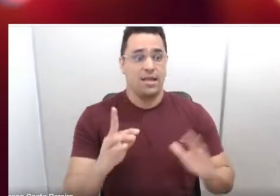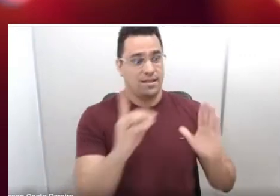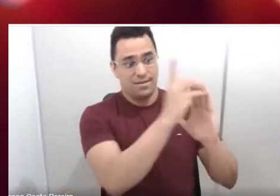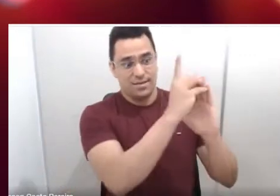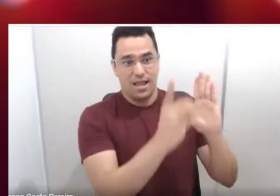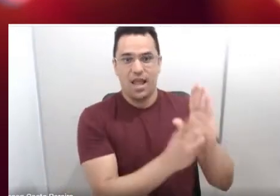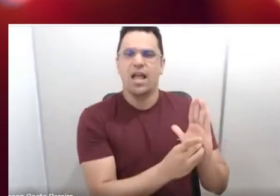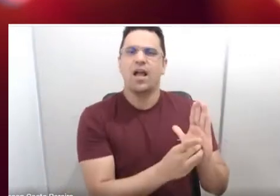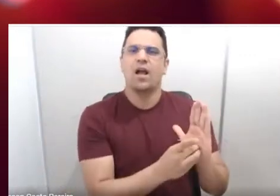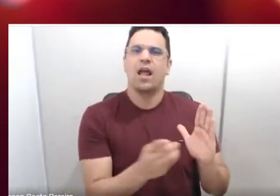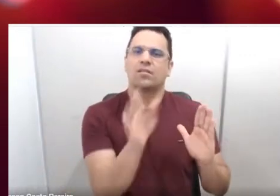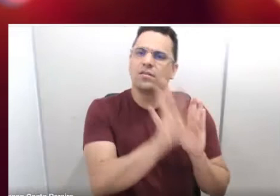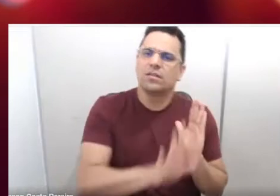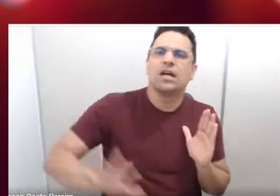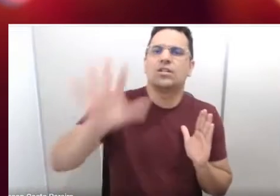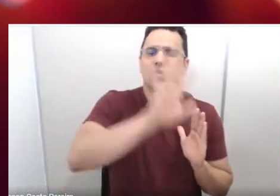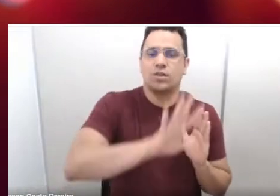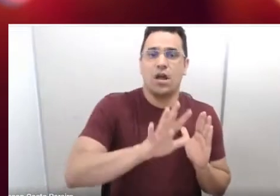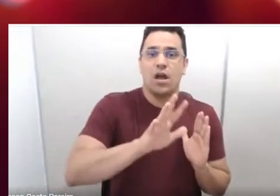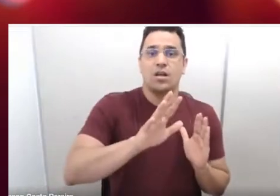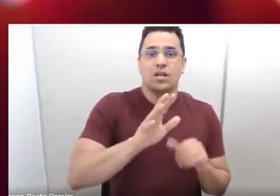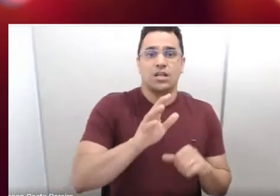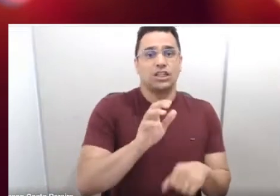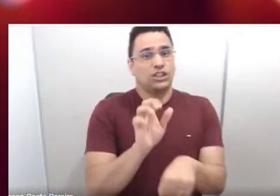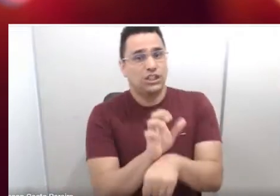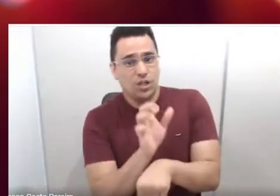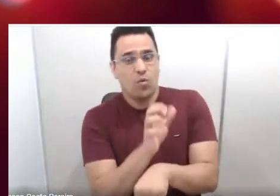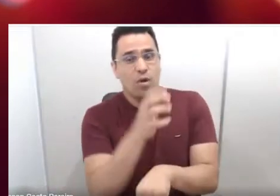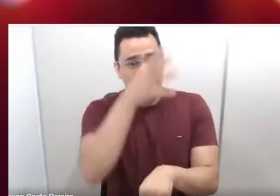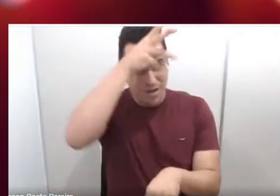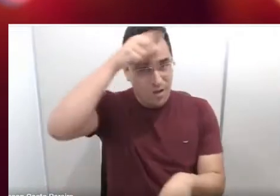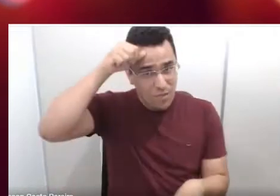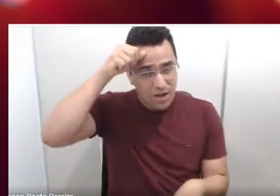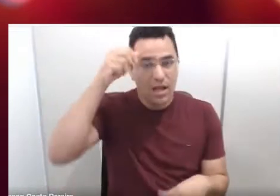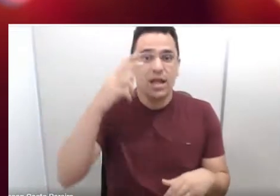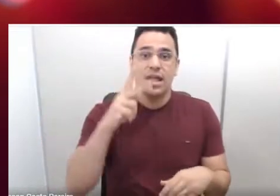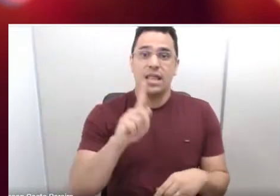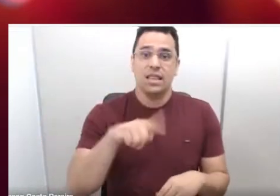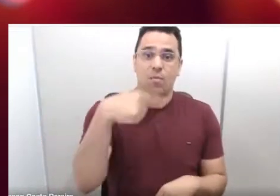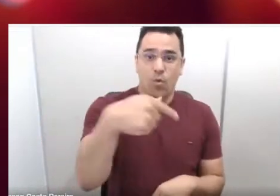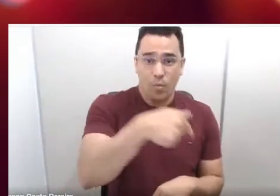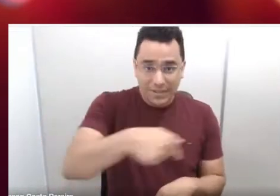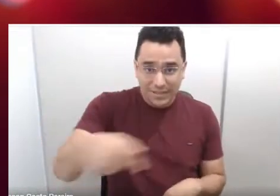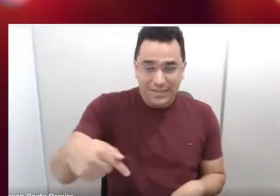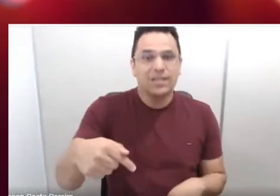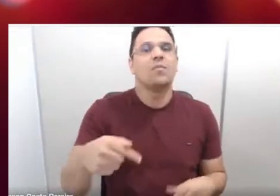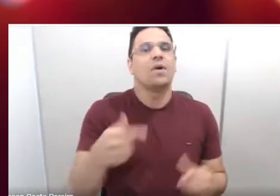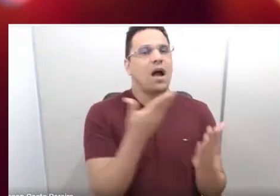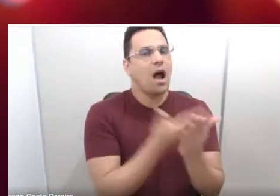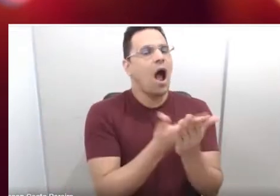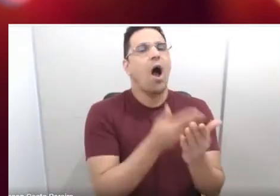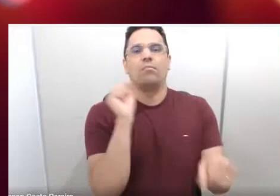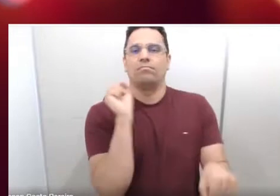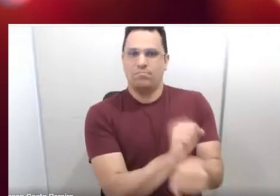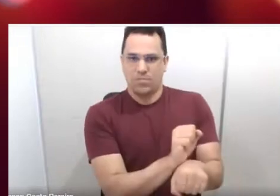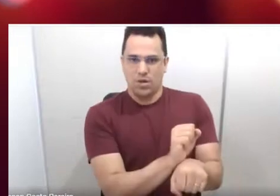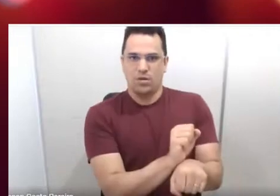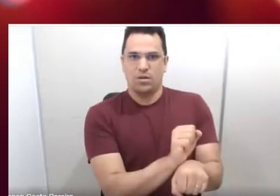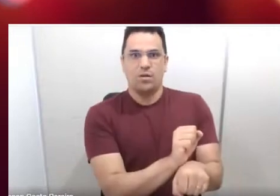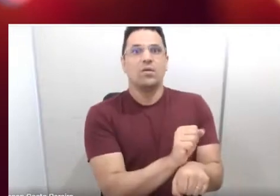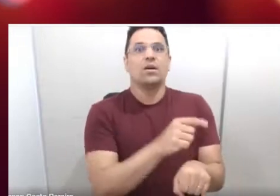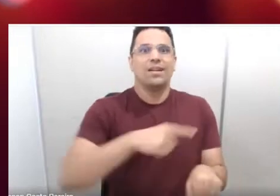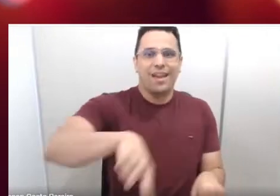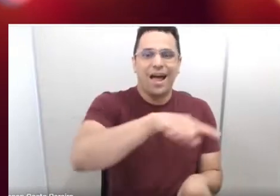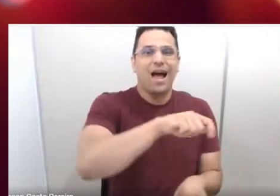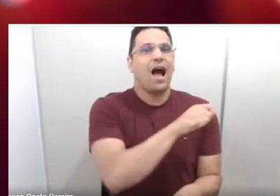nacionais, estaduais, e a universidade suspendendo as aulas após uma semana de início. Então, isso é um primeiro impacto importante.